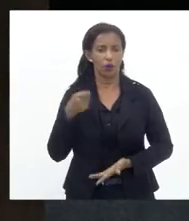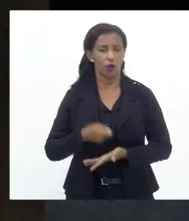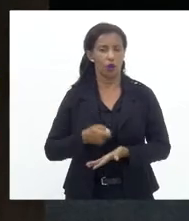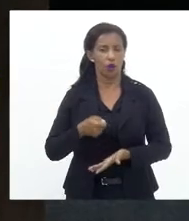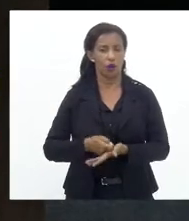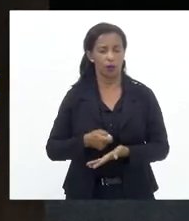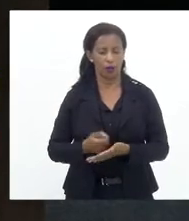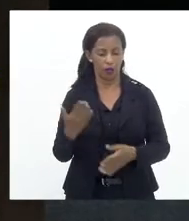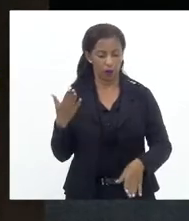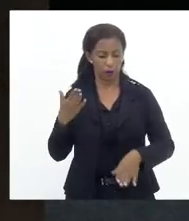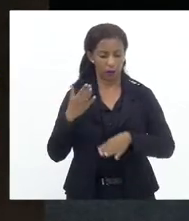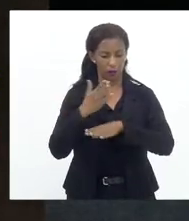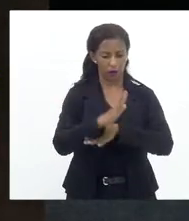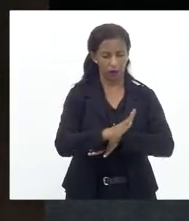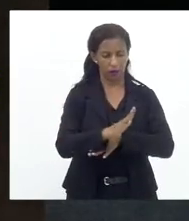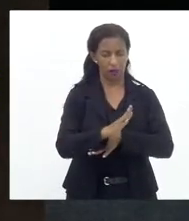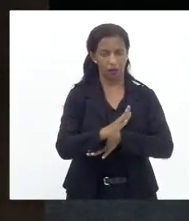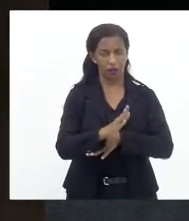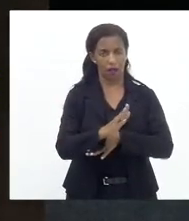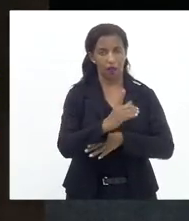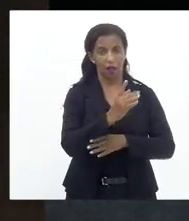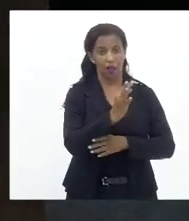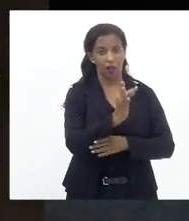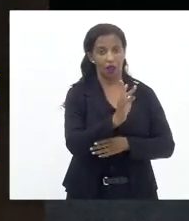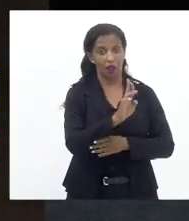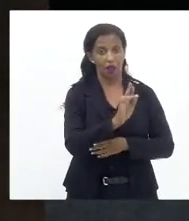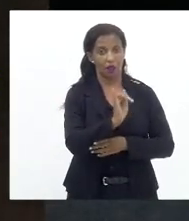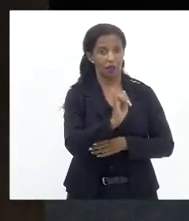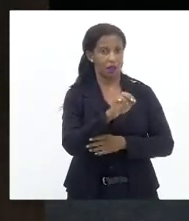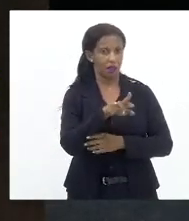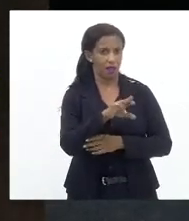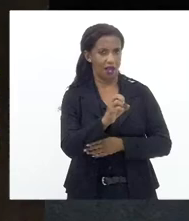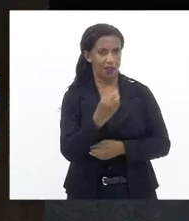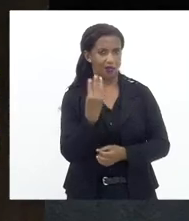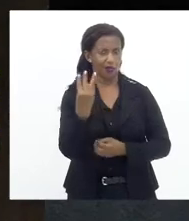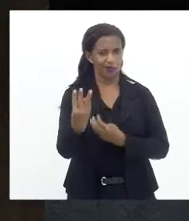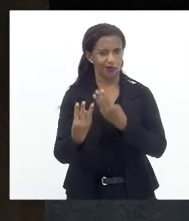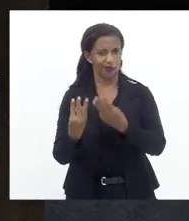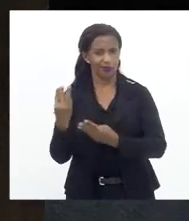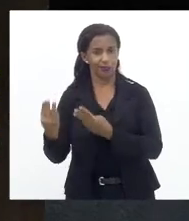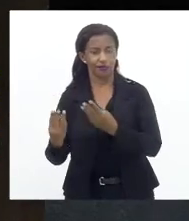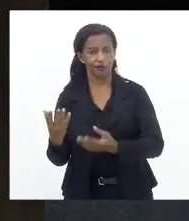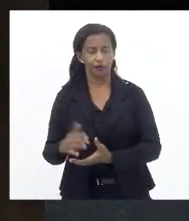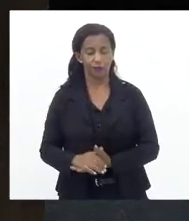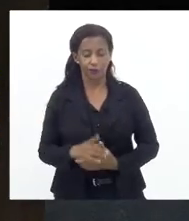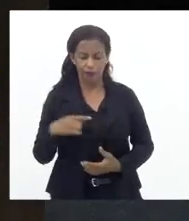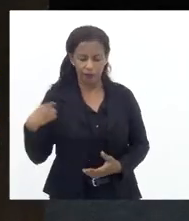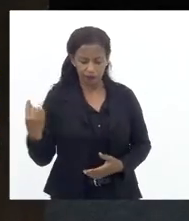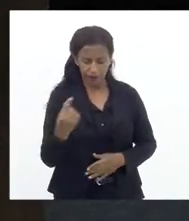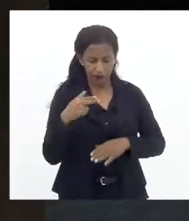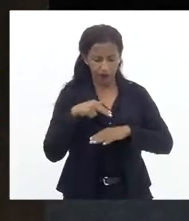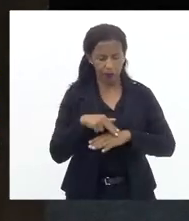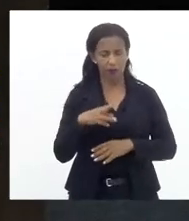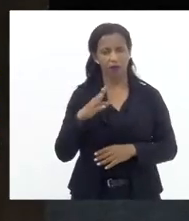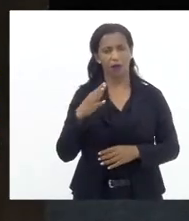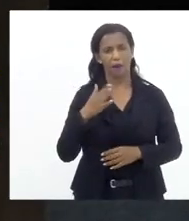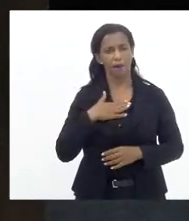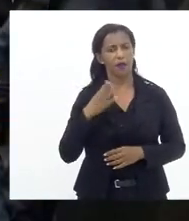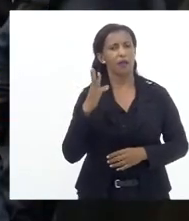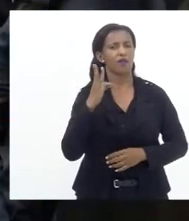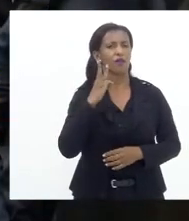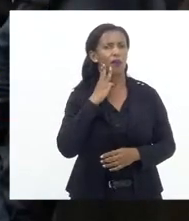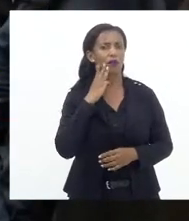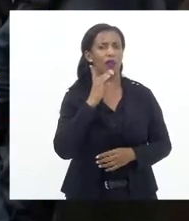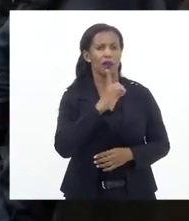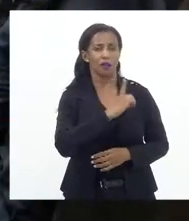obrigatório entrar que é o triénio Oi e a posição Nossa minha do valdec